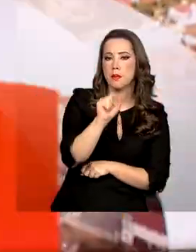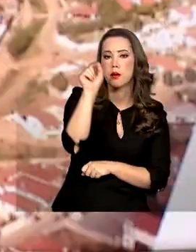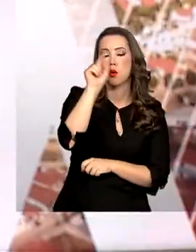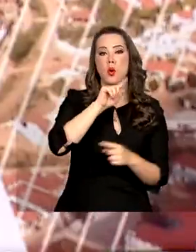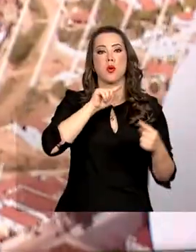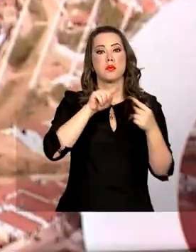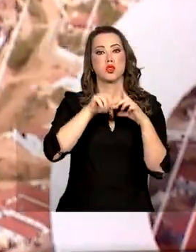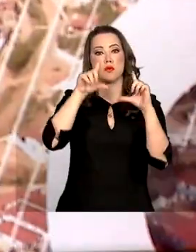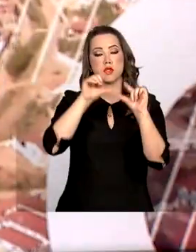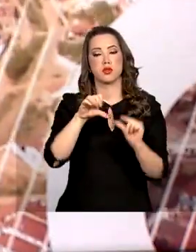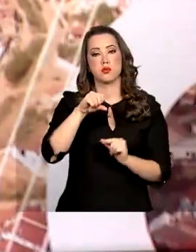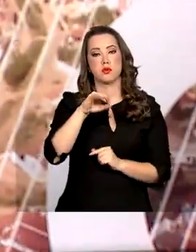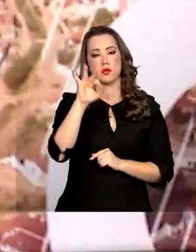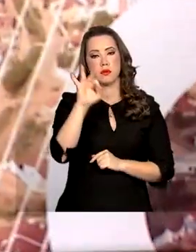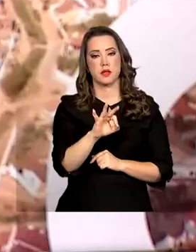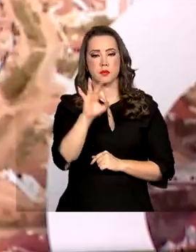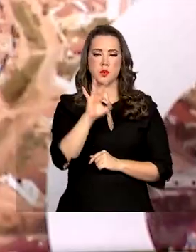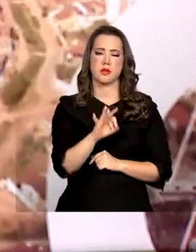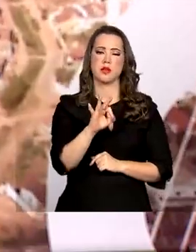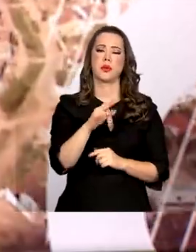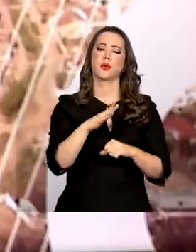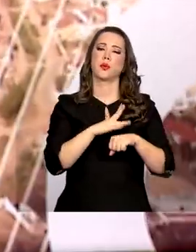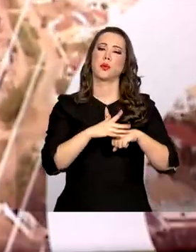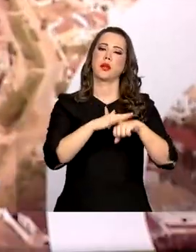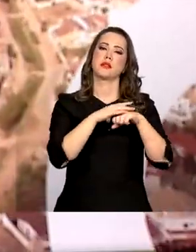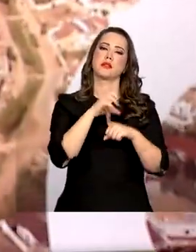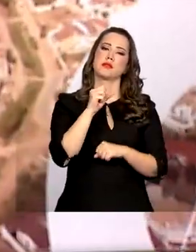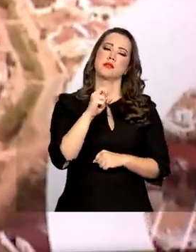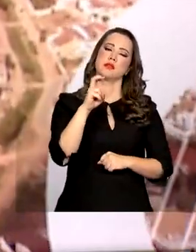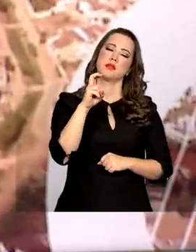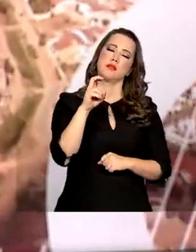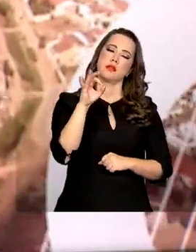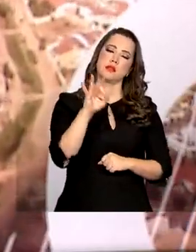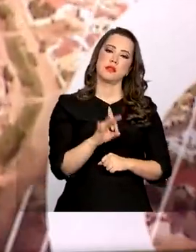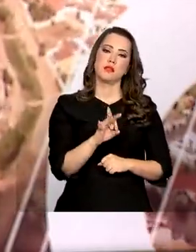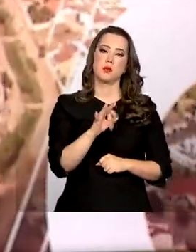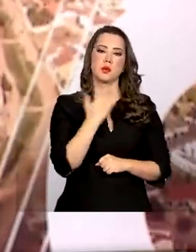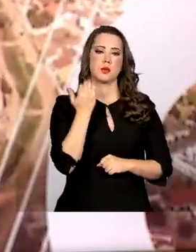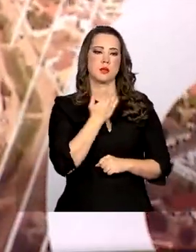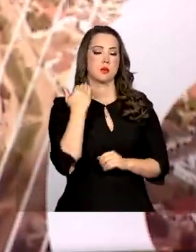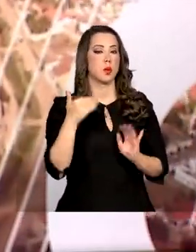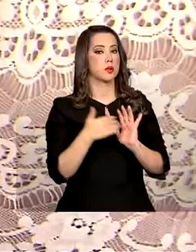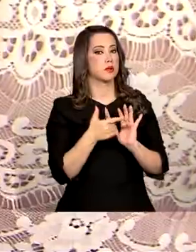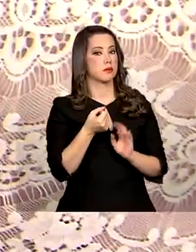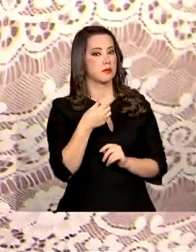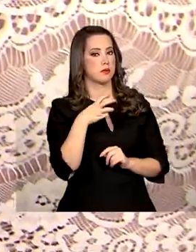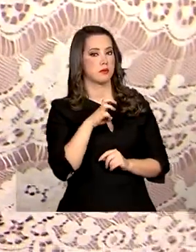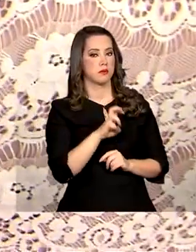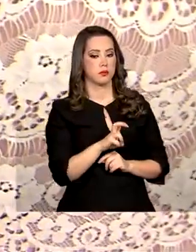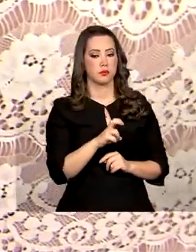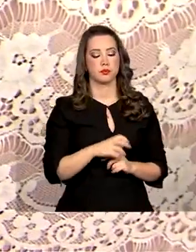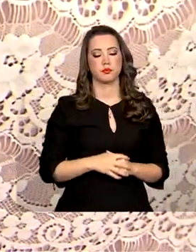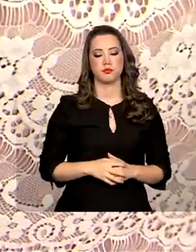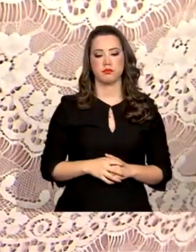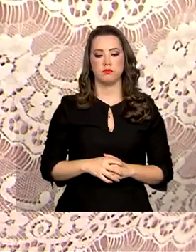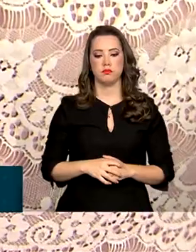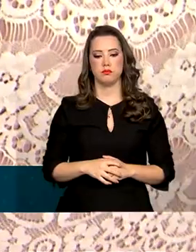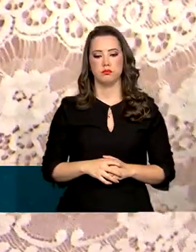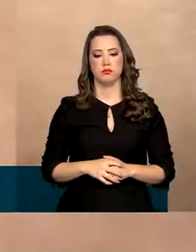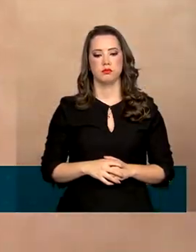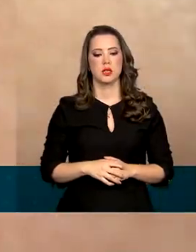da doença e em 95% o número de mortes até 2035. Sabe